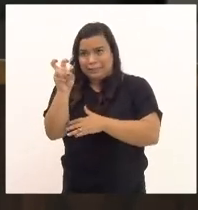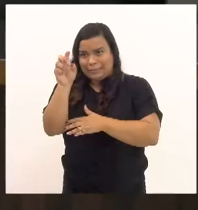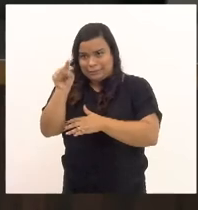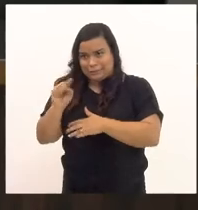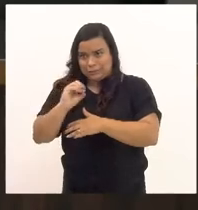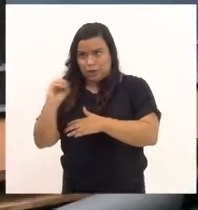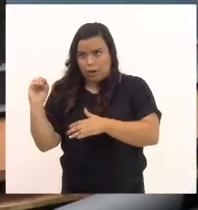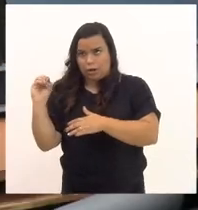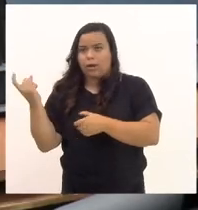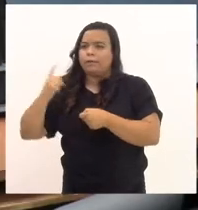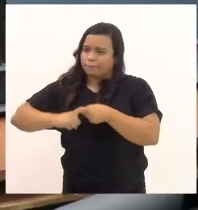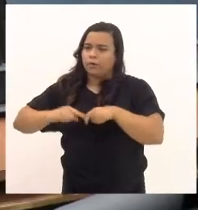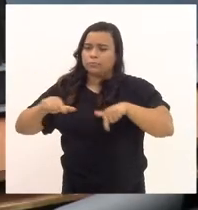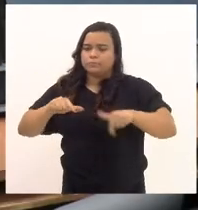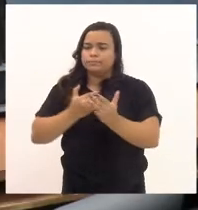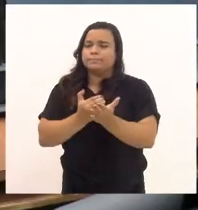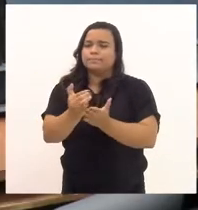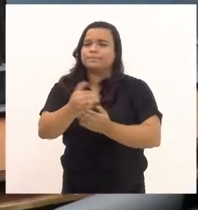dia.